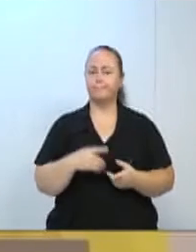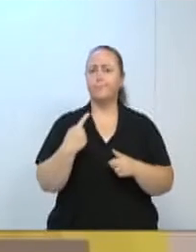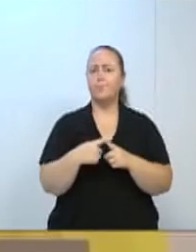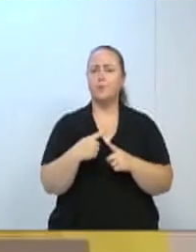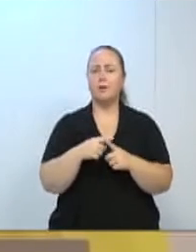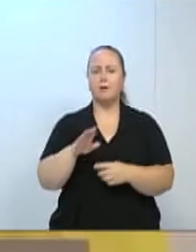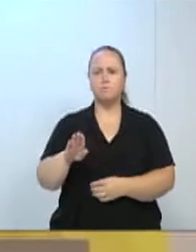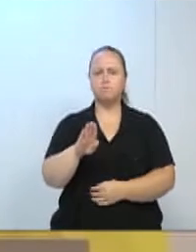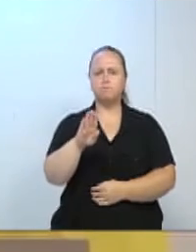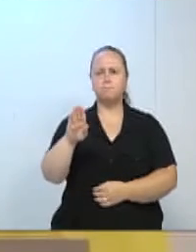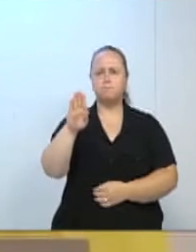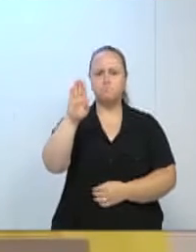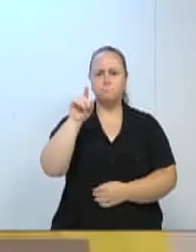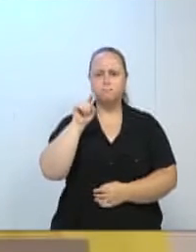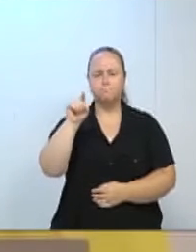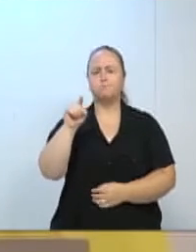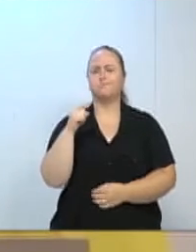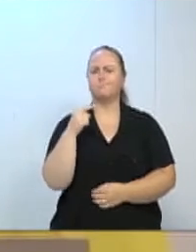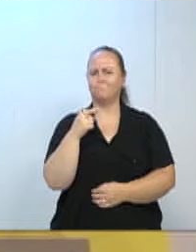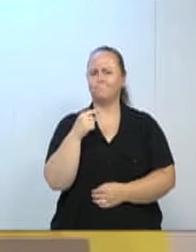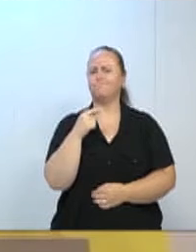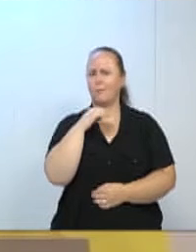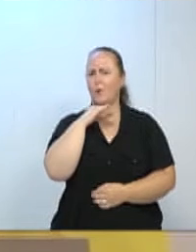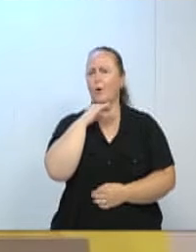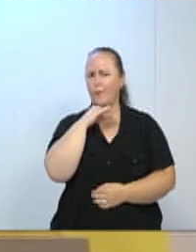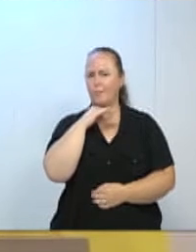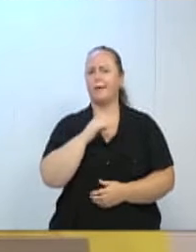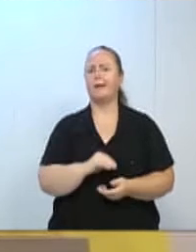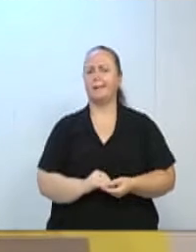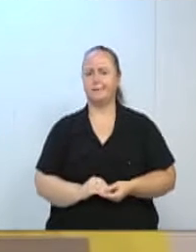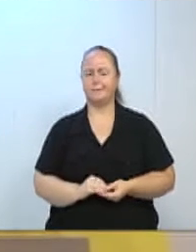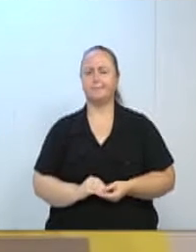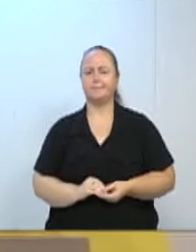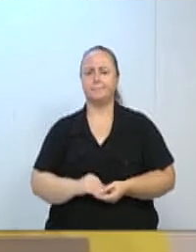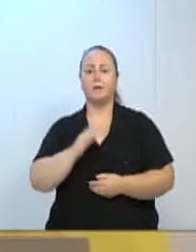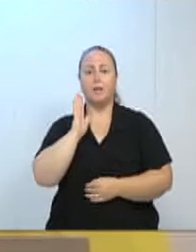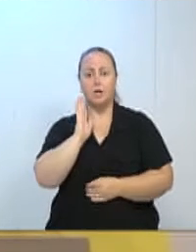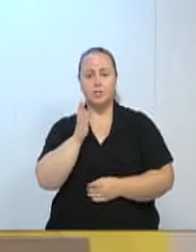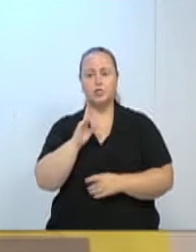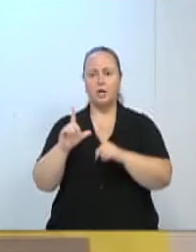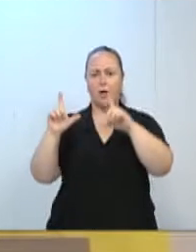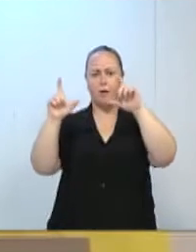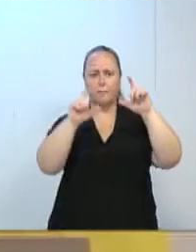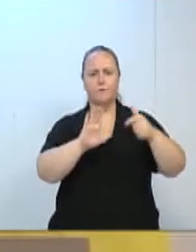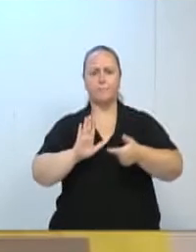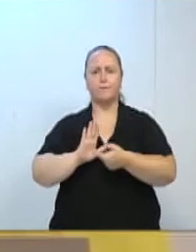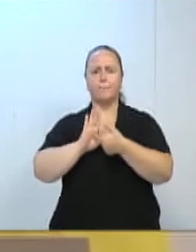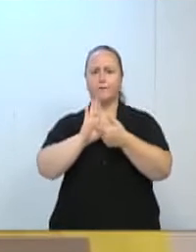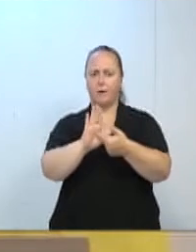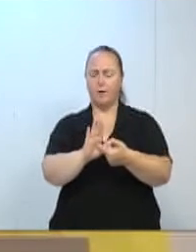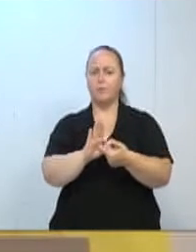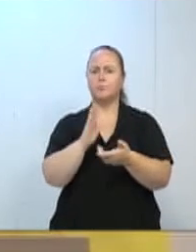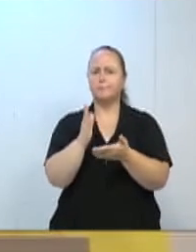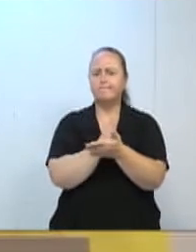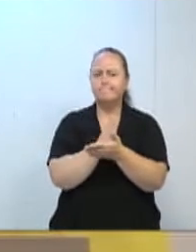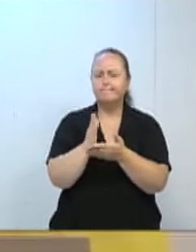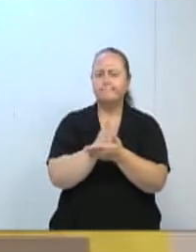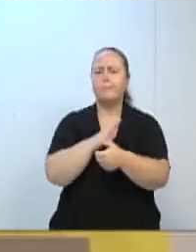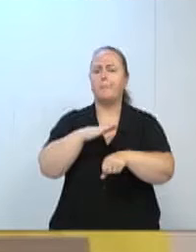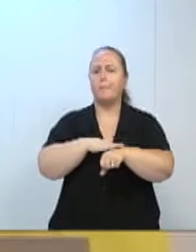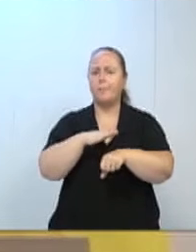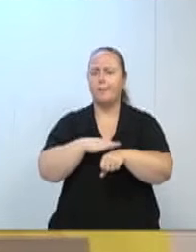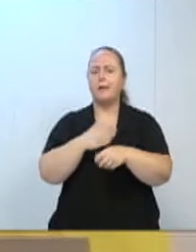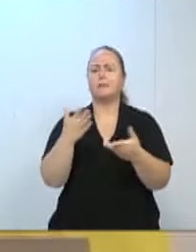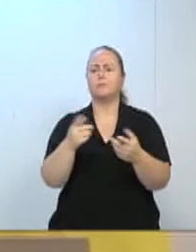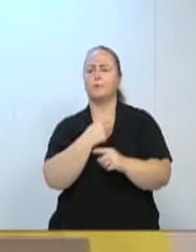acesso à escola é apresentado através de registros fotográficos algumas situações que nós estudantes